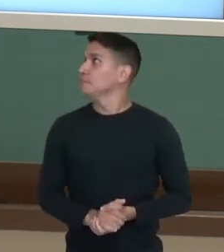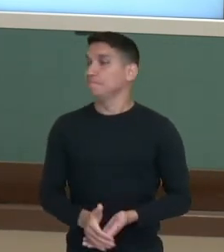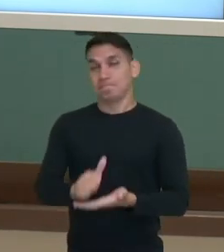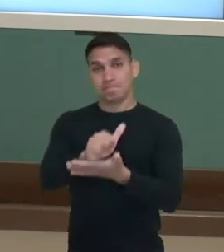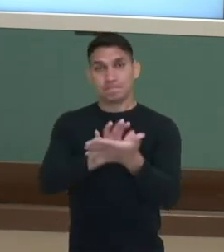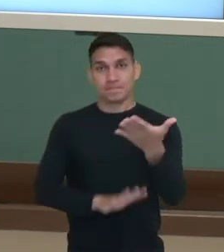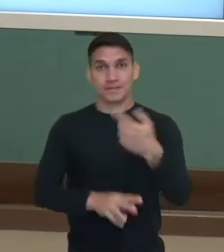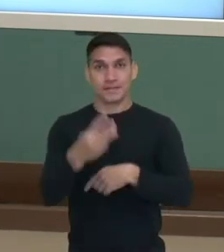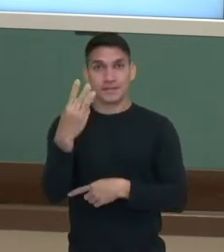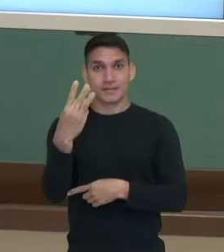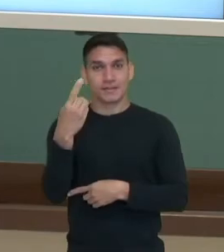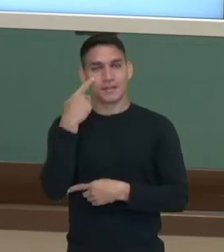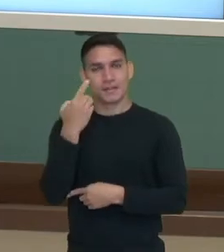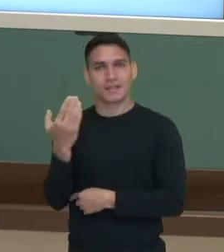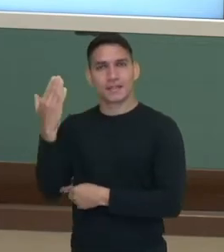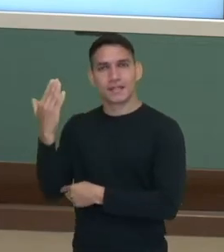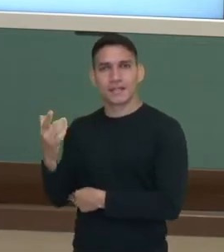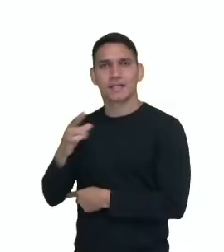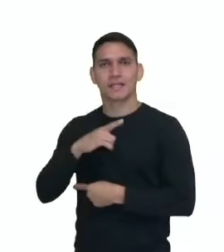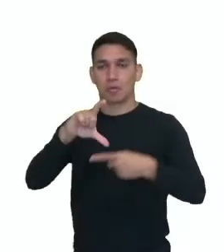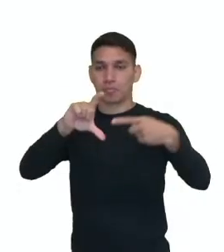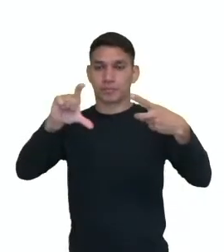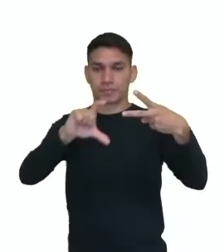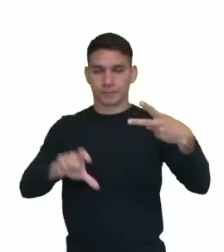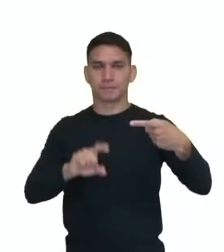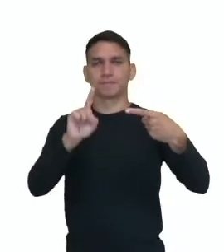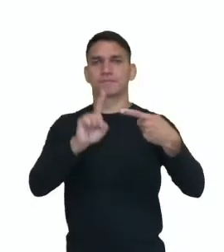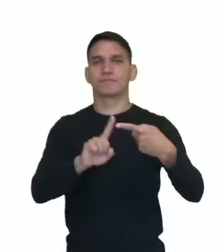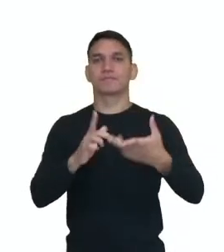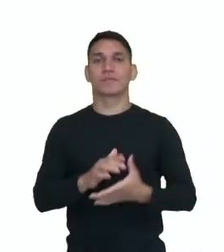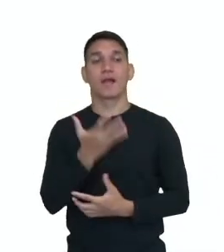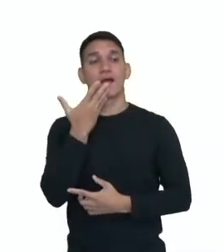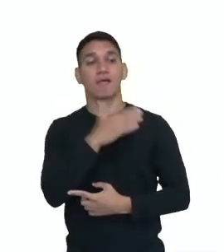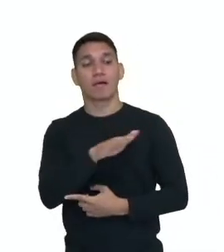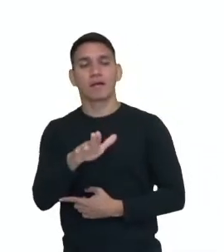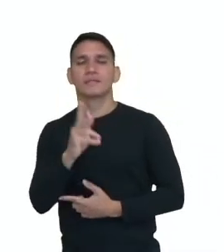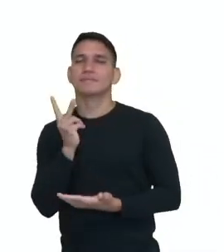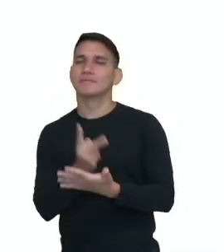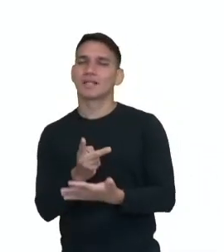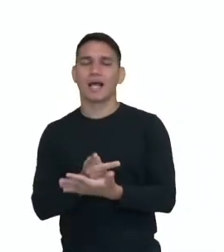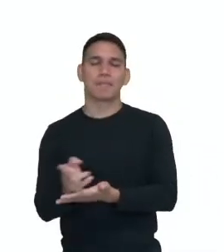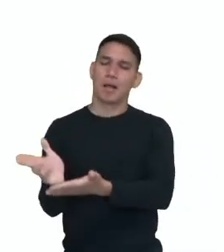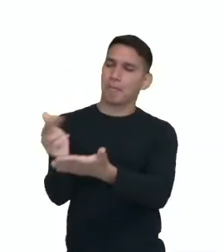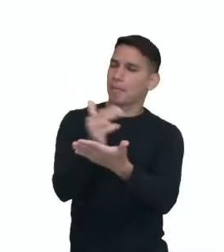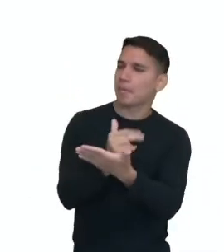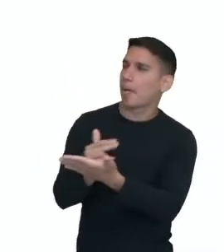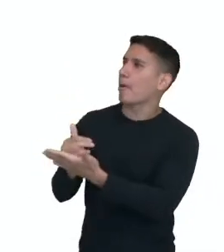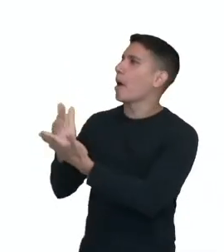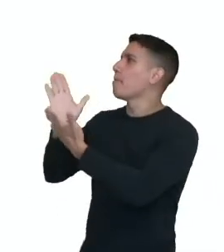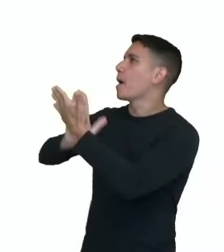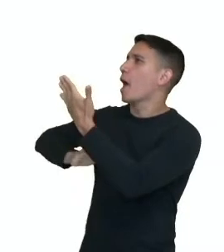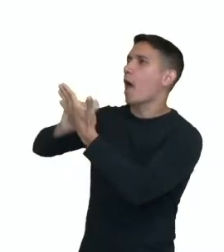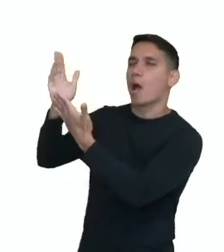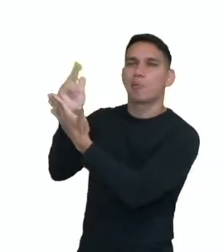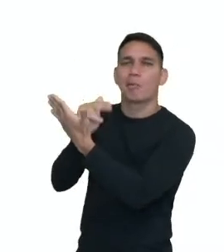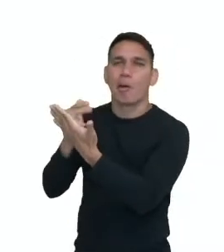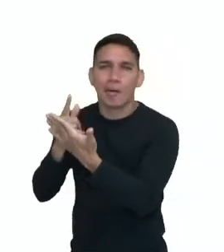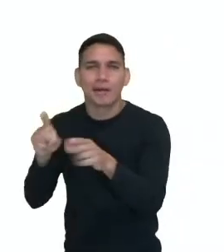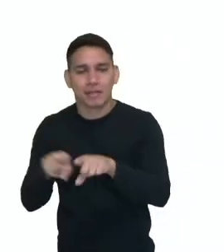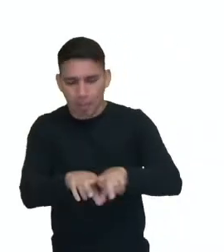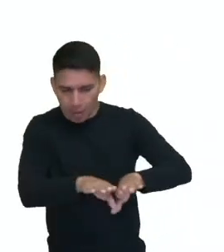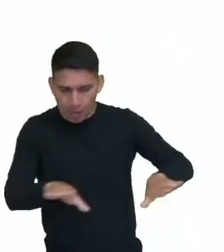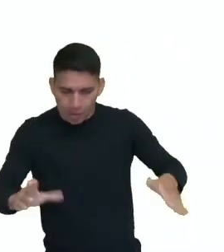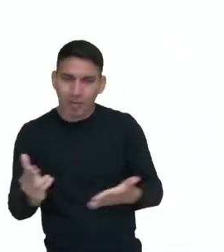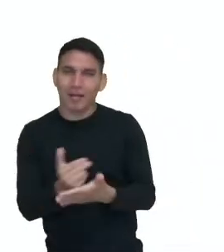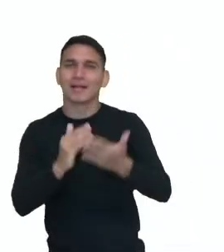Atividade 3, temos dois enunciados. O menino que vivia desenhando nas paredes de casa, nas calçadas e salas